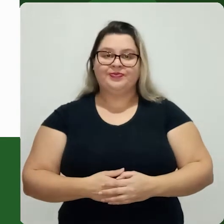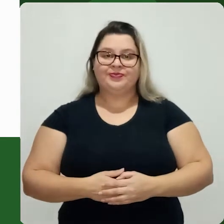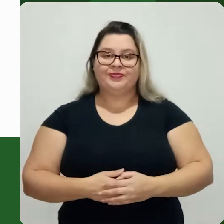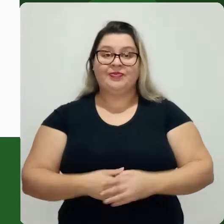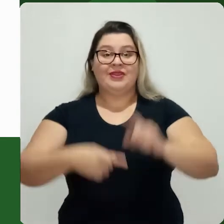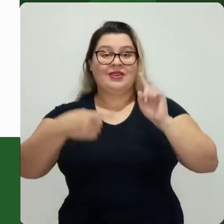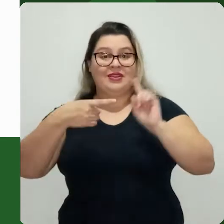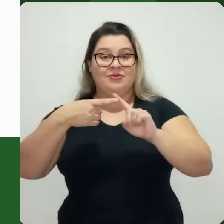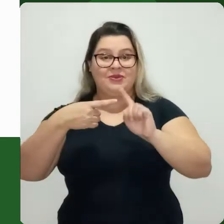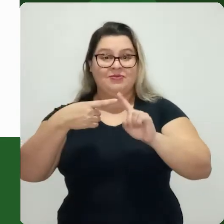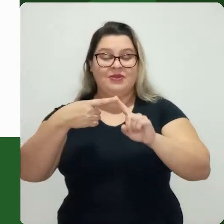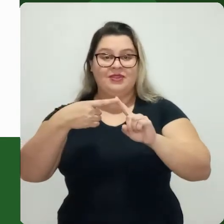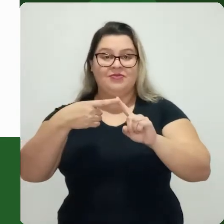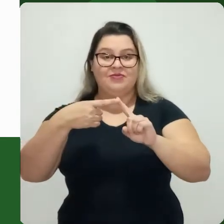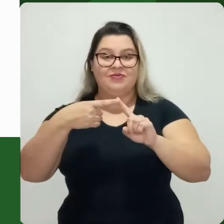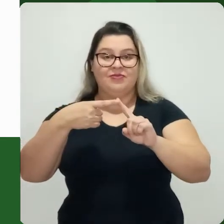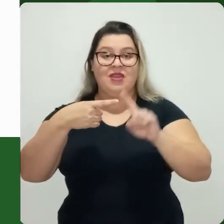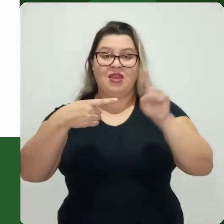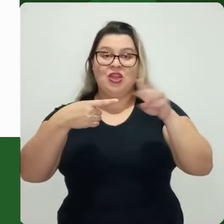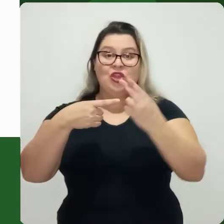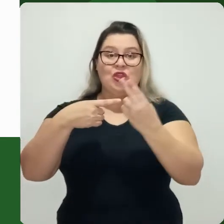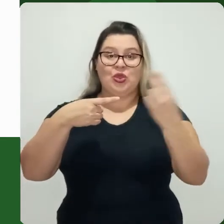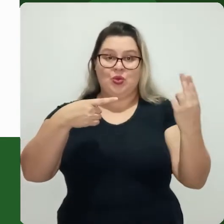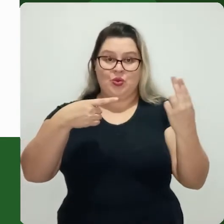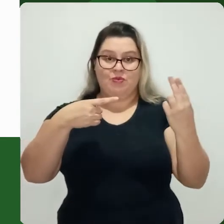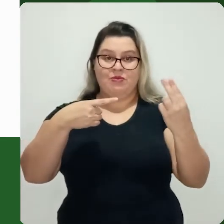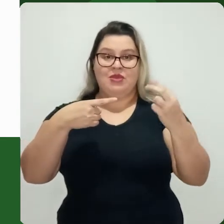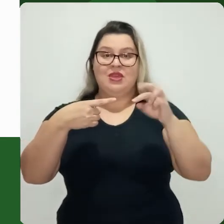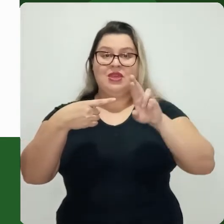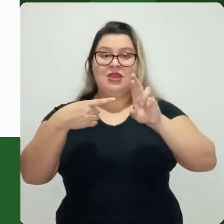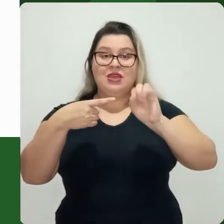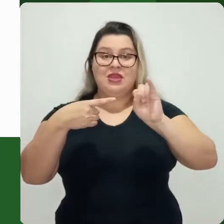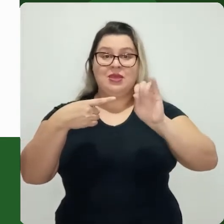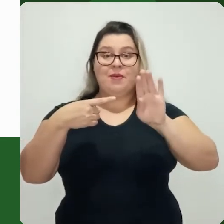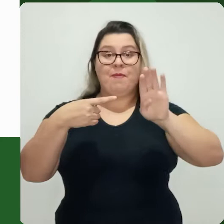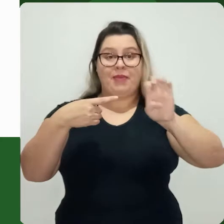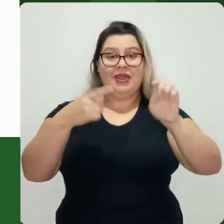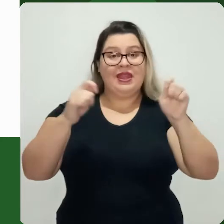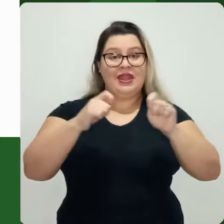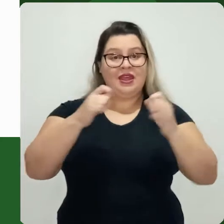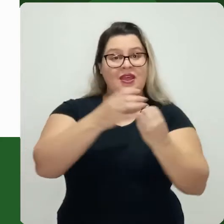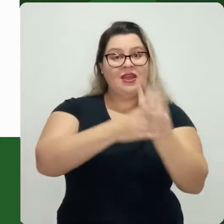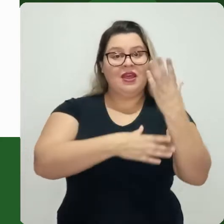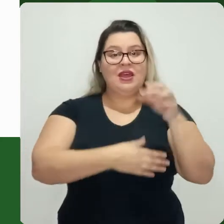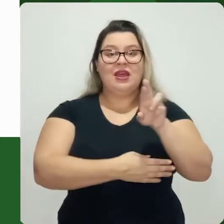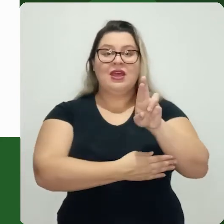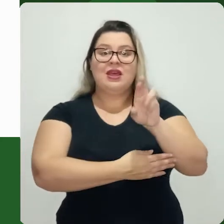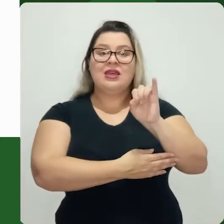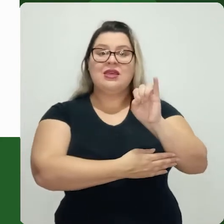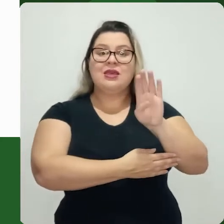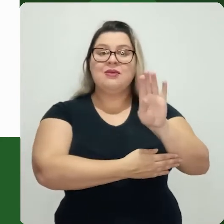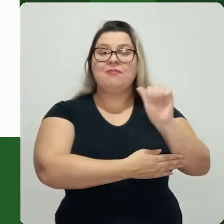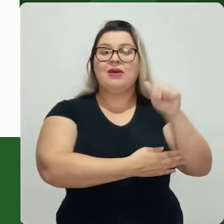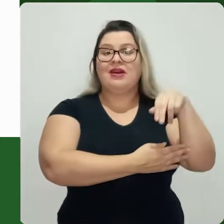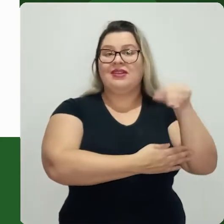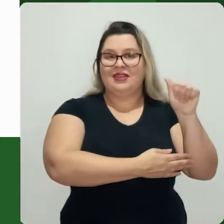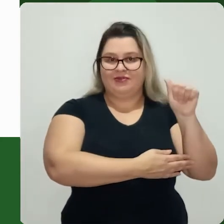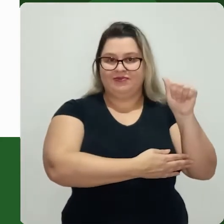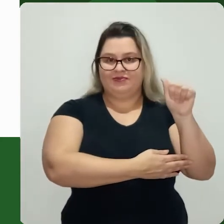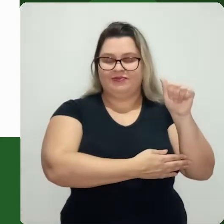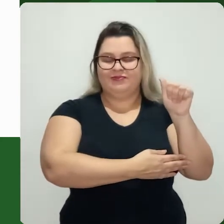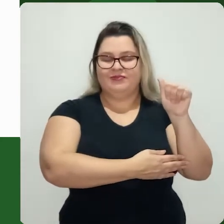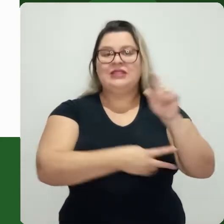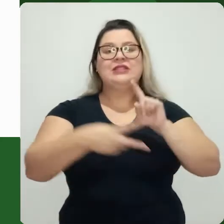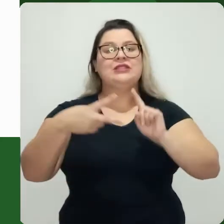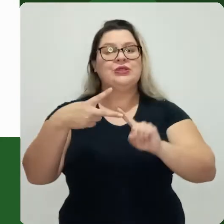disco. A primeira disposição é chamada de ribe e possibilita a produção de artigos